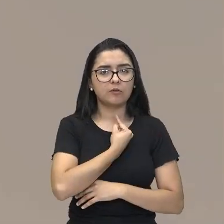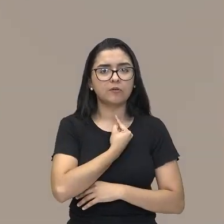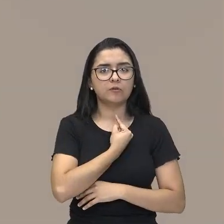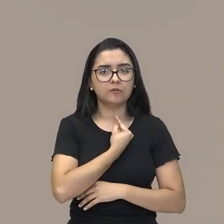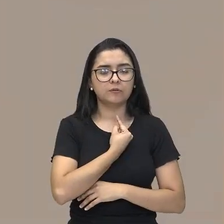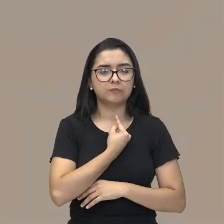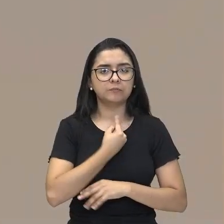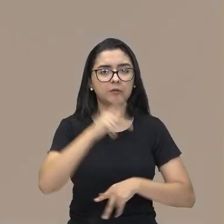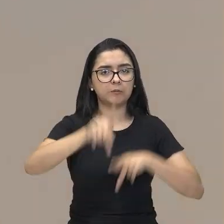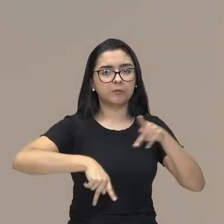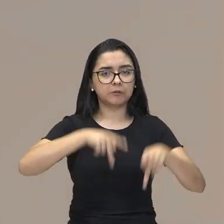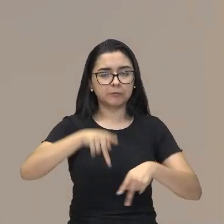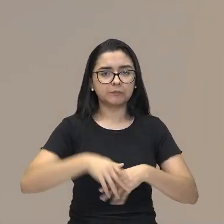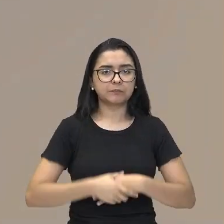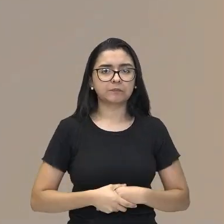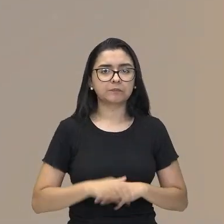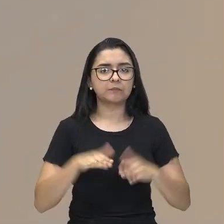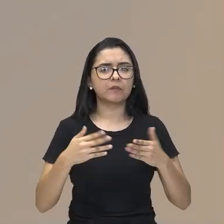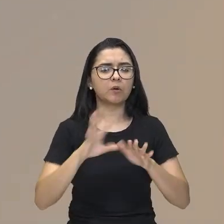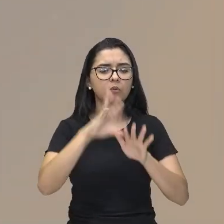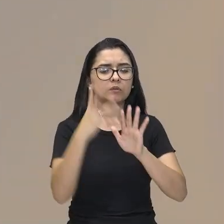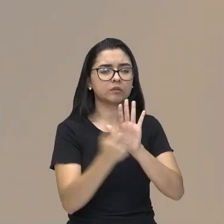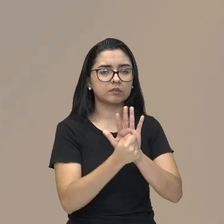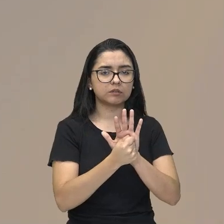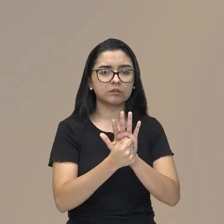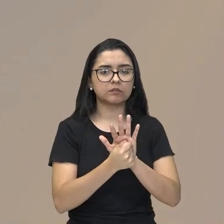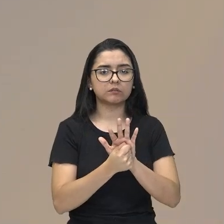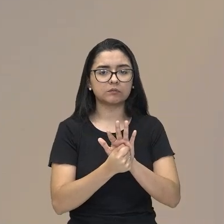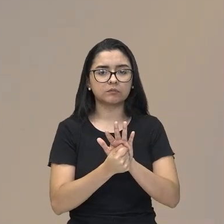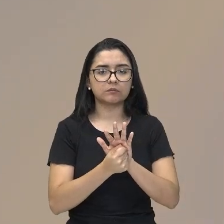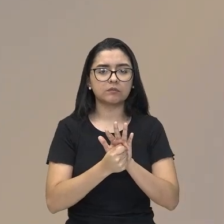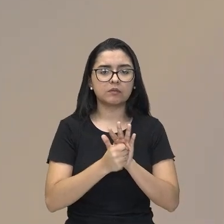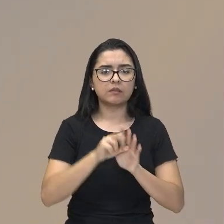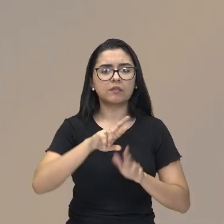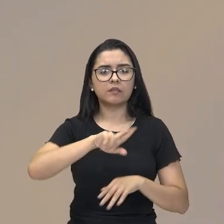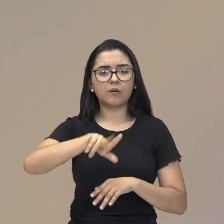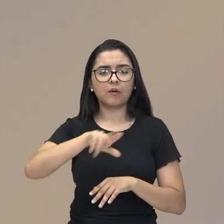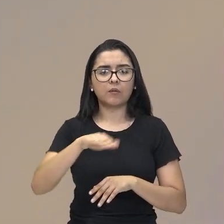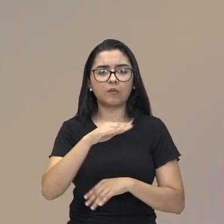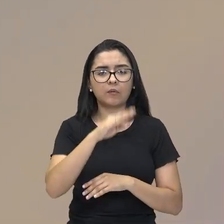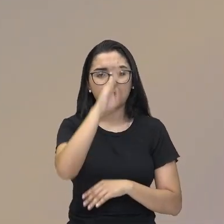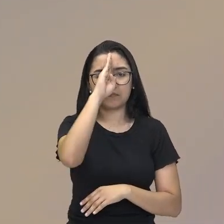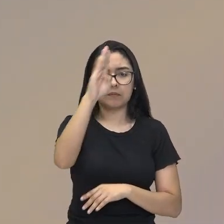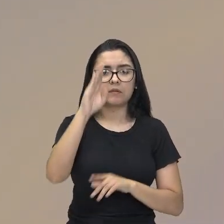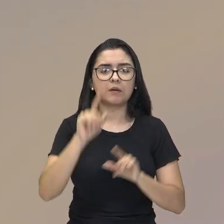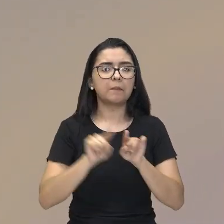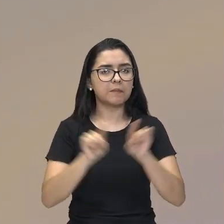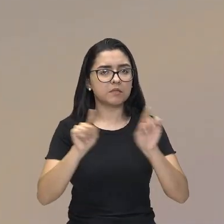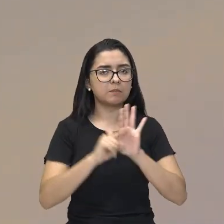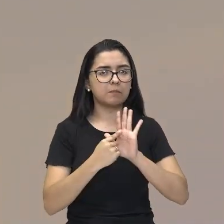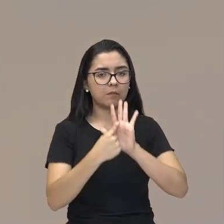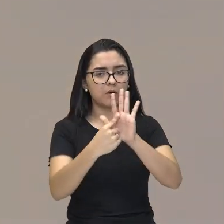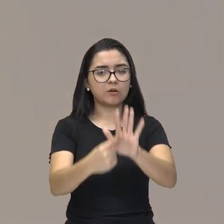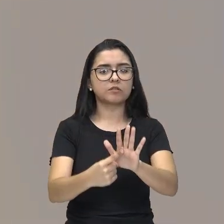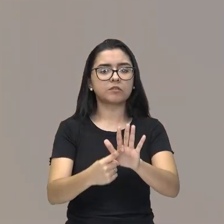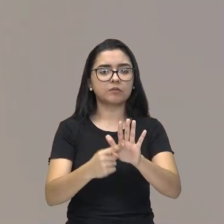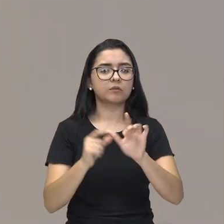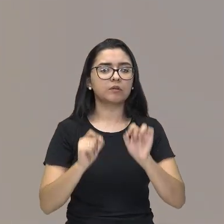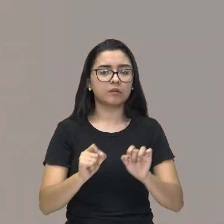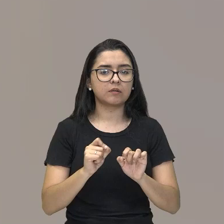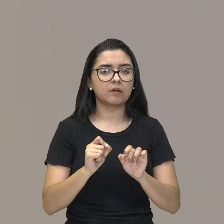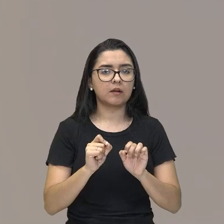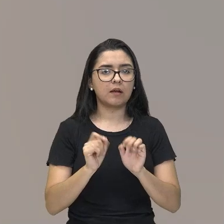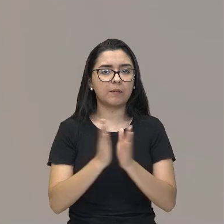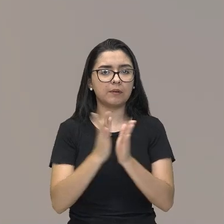a humanidade. O símbolo não é o centro, mas o símbolo comunica a palavra de